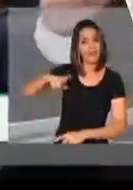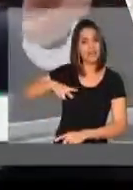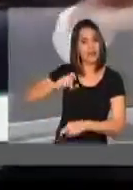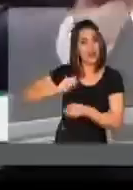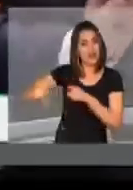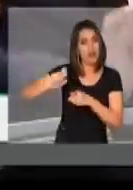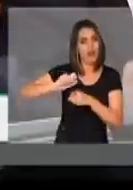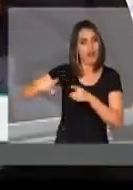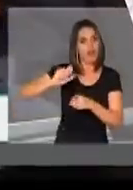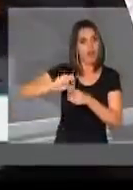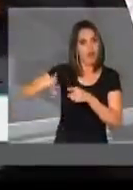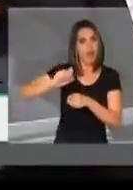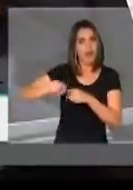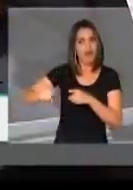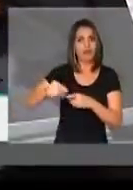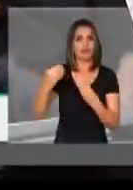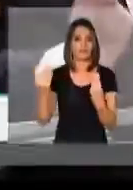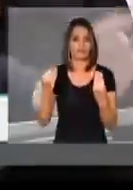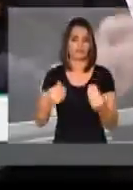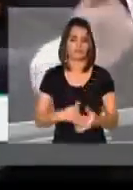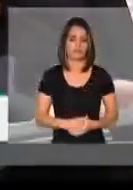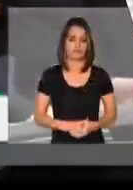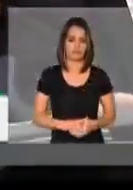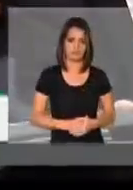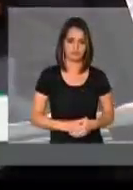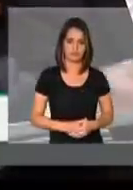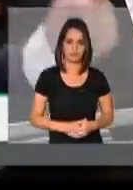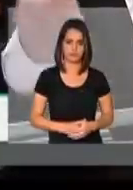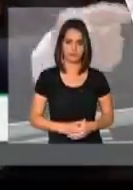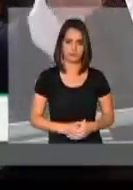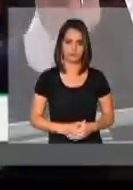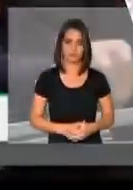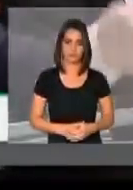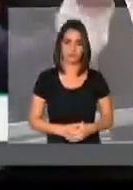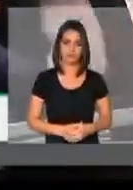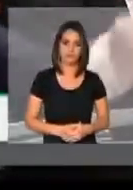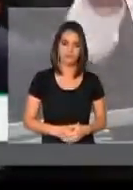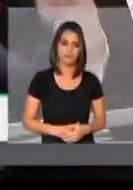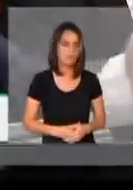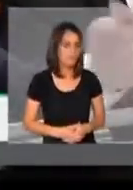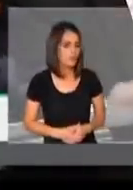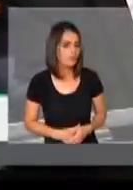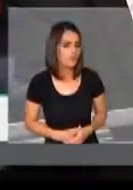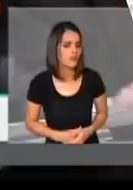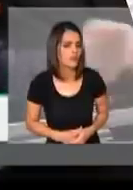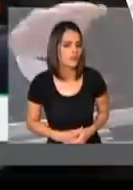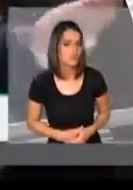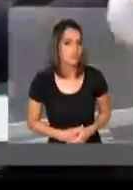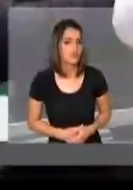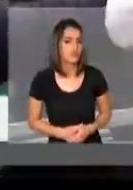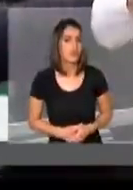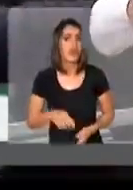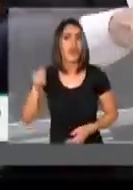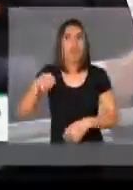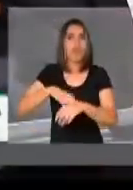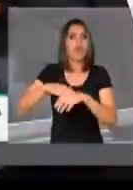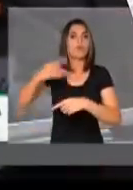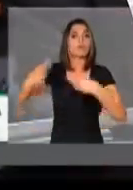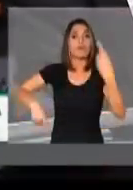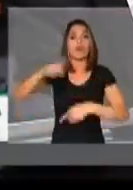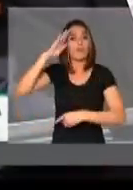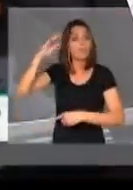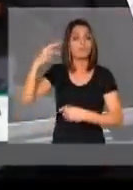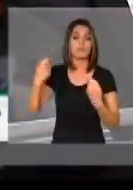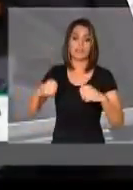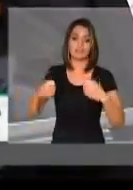regime previdenciário, porque isso não é verdadeiro. O projeto é para o sistema previdenciário ser de capitalização. E esse é o grande debate